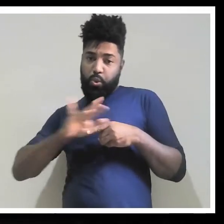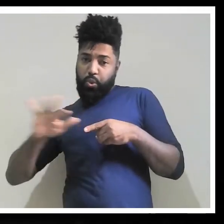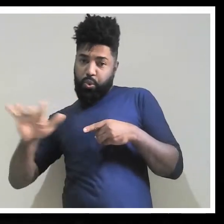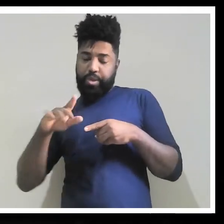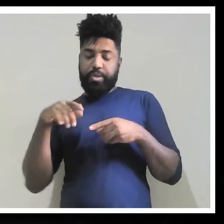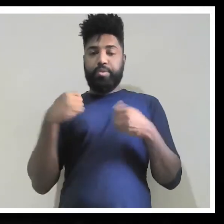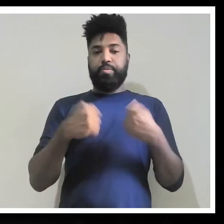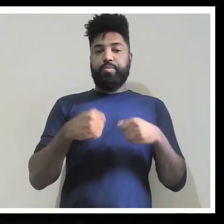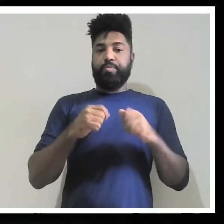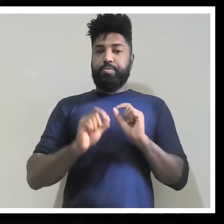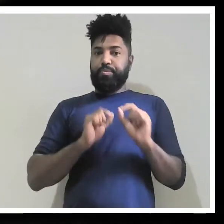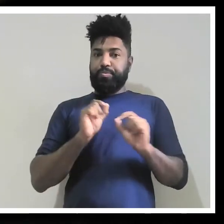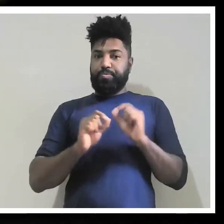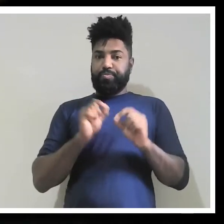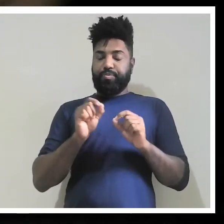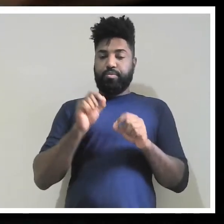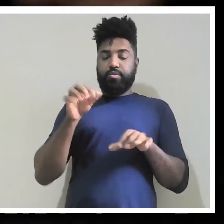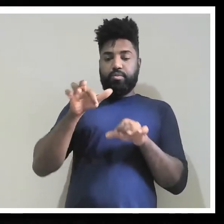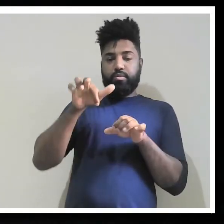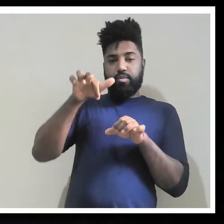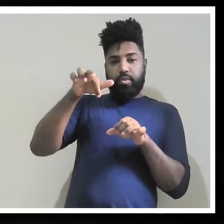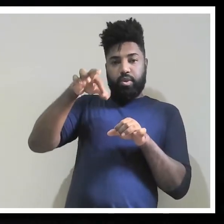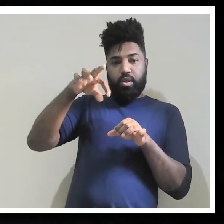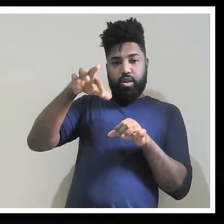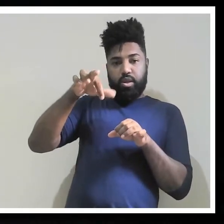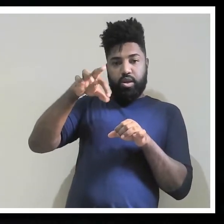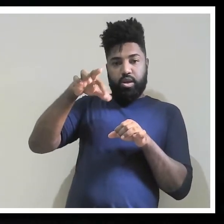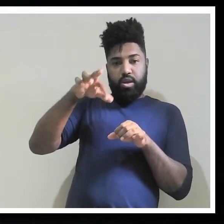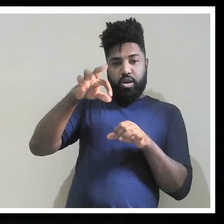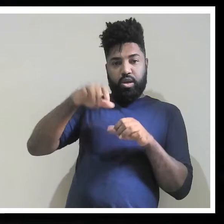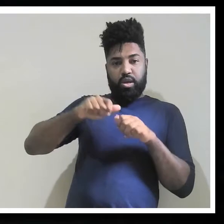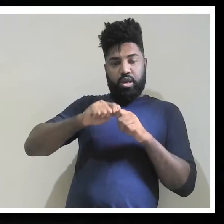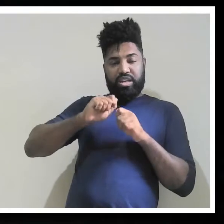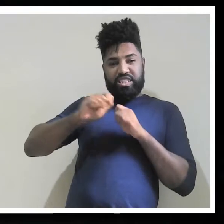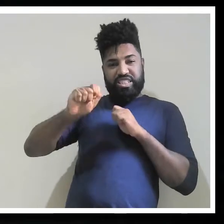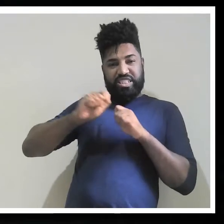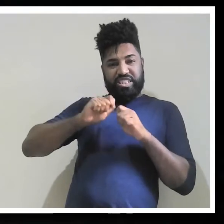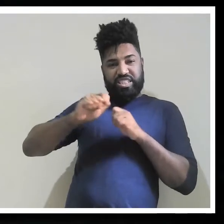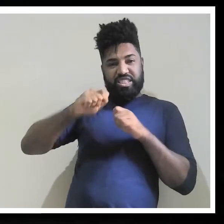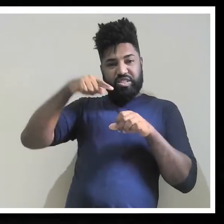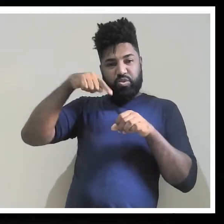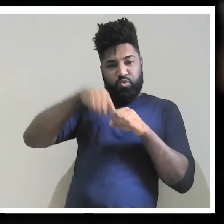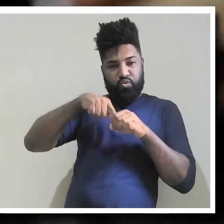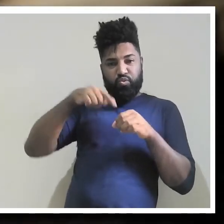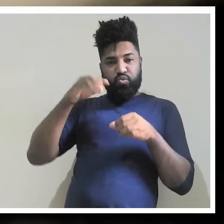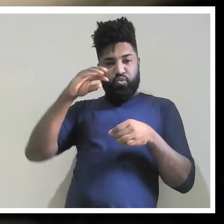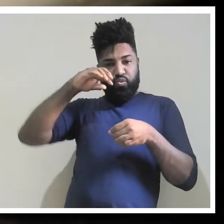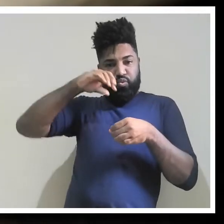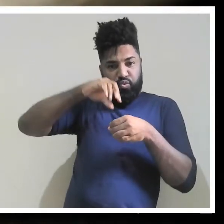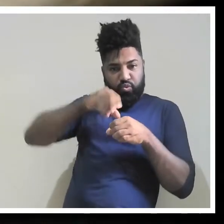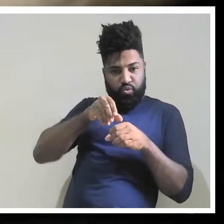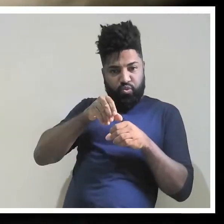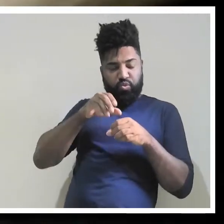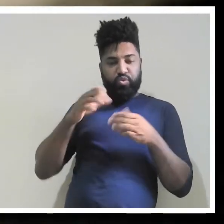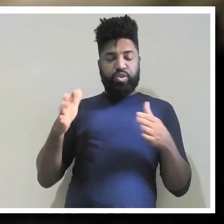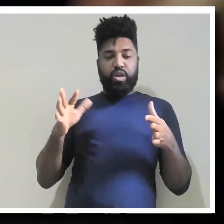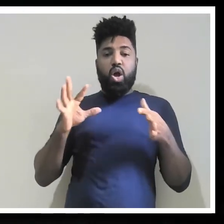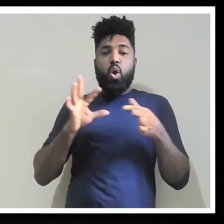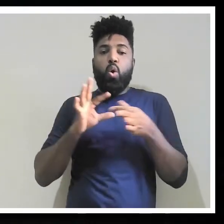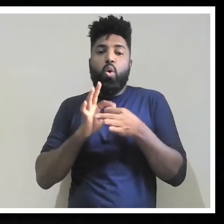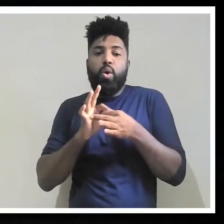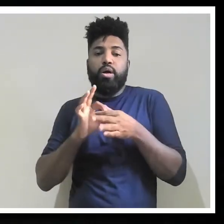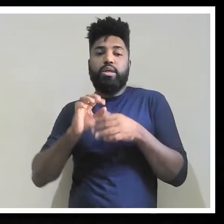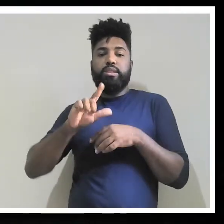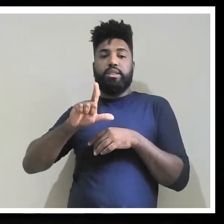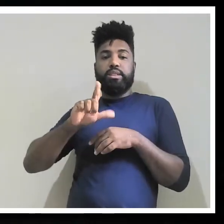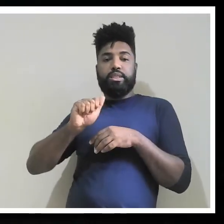vamos precisar de uma rolha de borracha furada, se você tiver uma de silicone é melhor ainda, uma conexão de latão, se for de aço